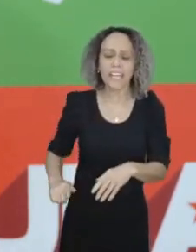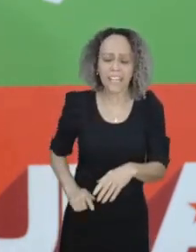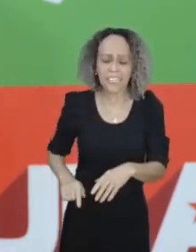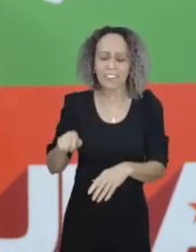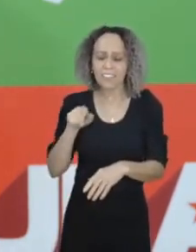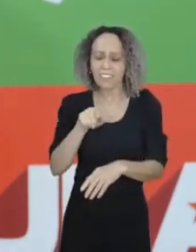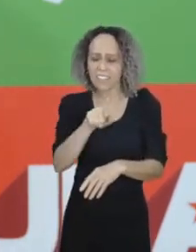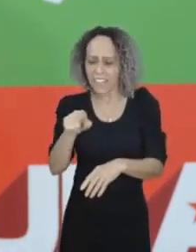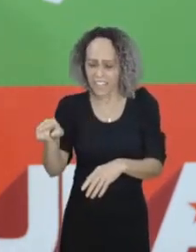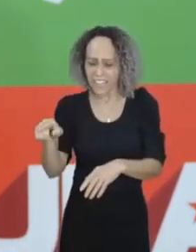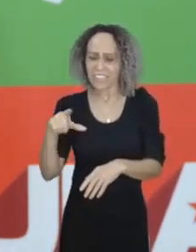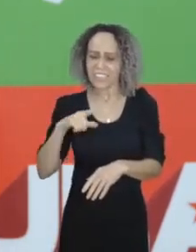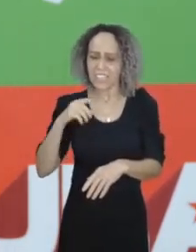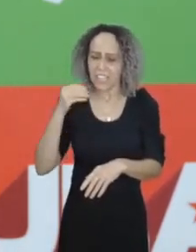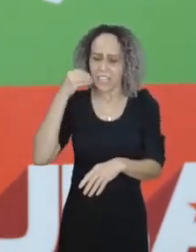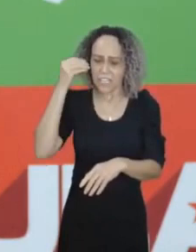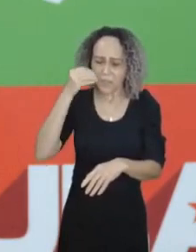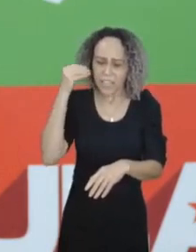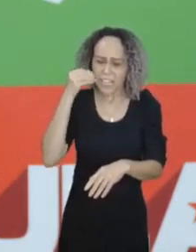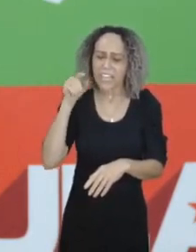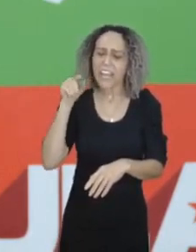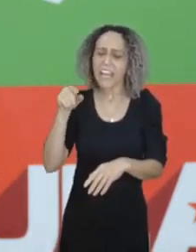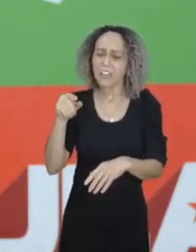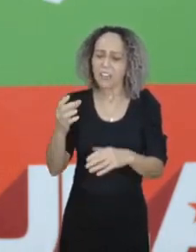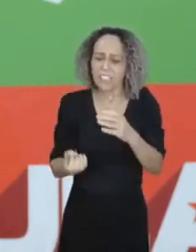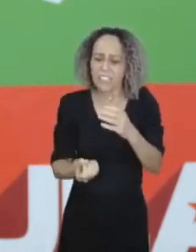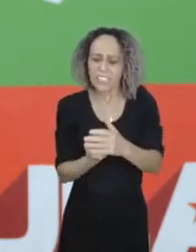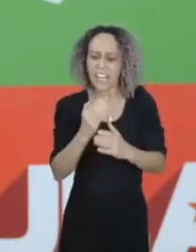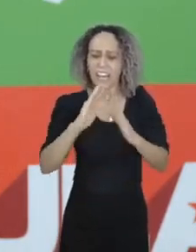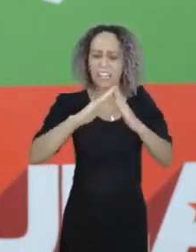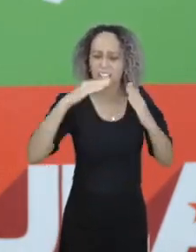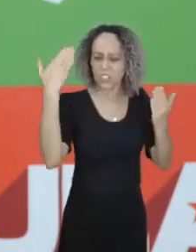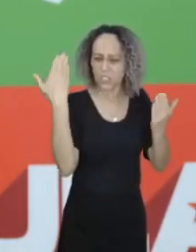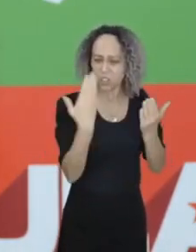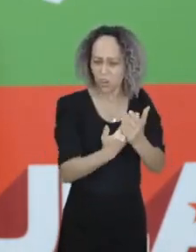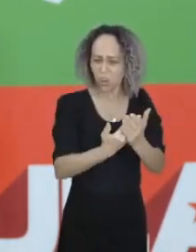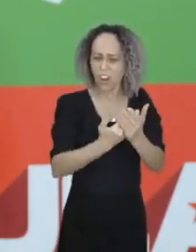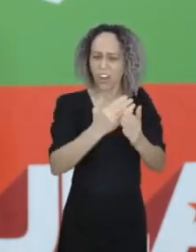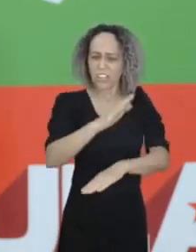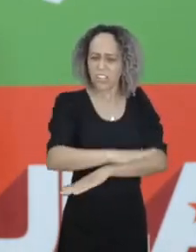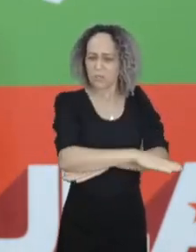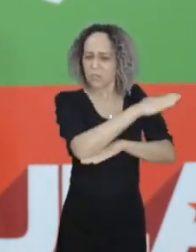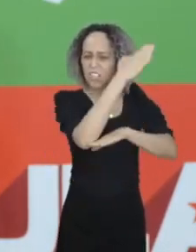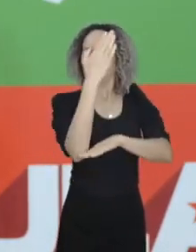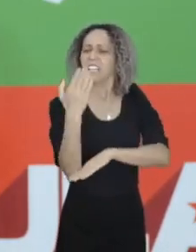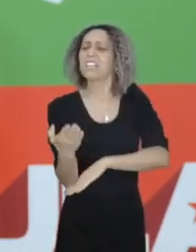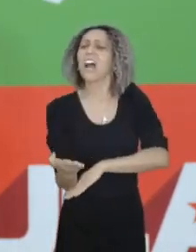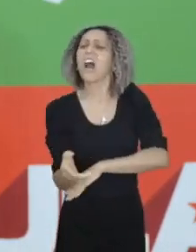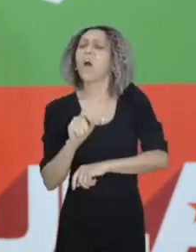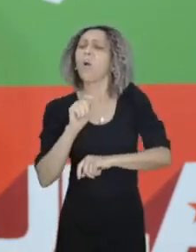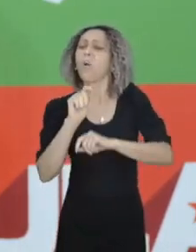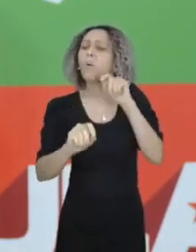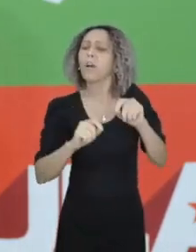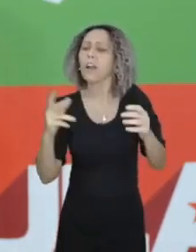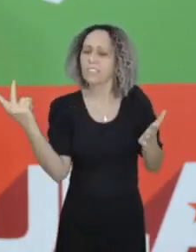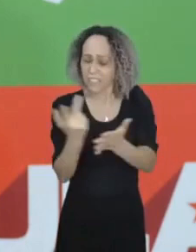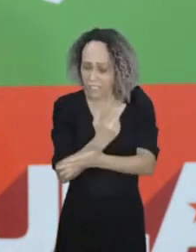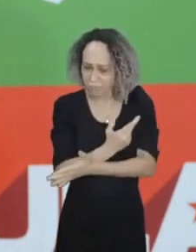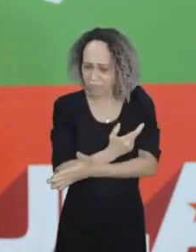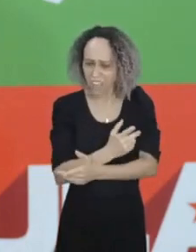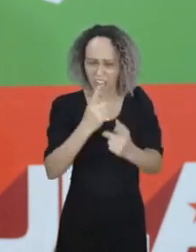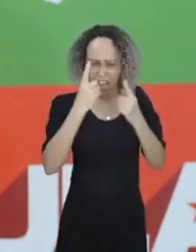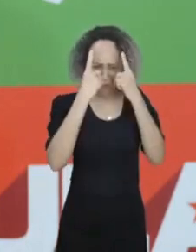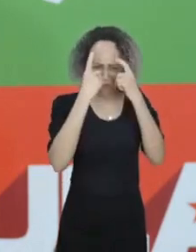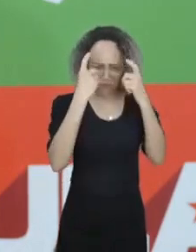de tempo integral com esporte com educação diminuiu muito a violência contra a juventude contra os